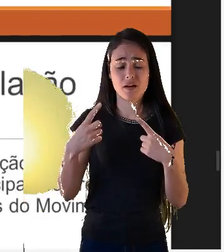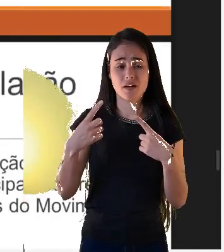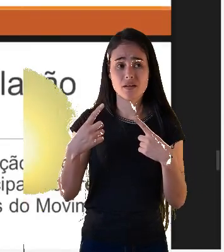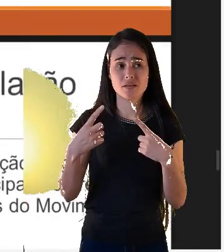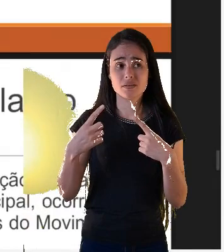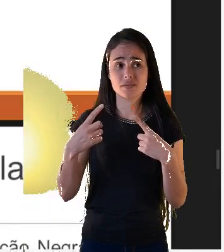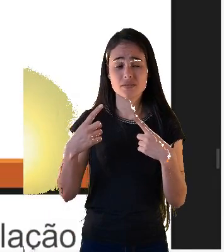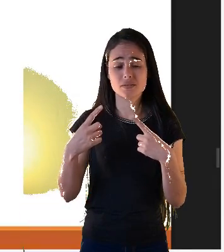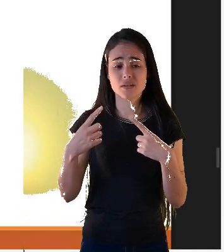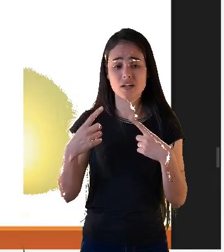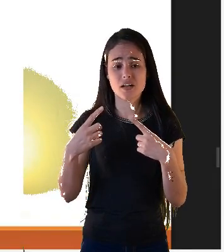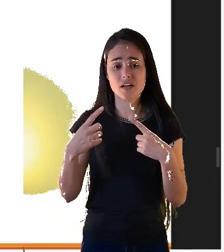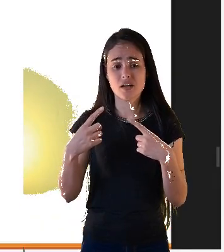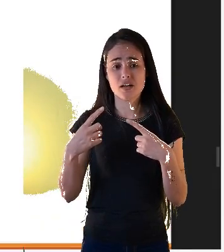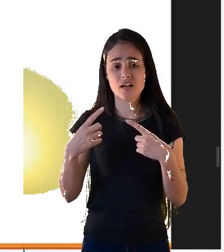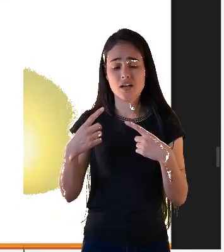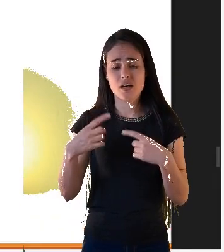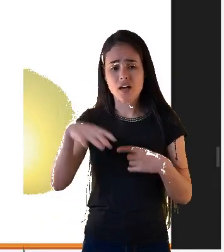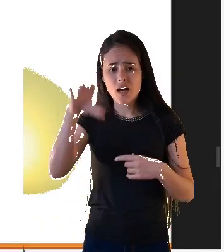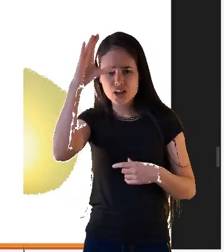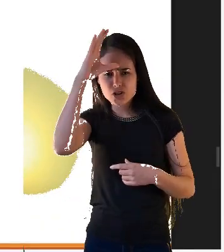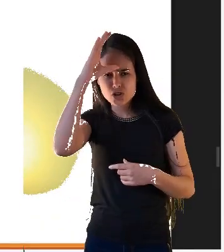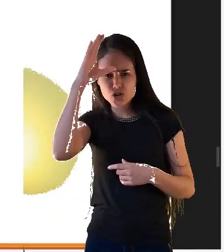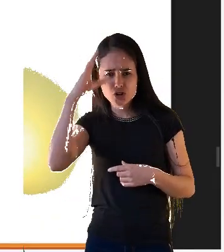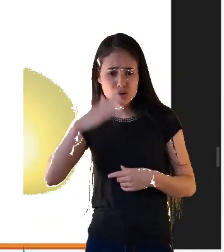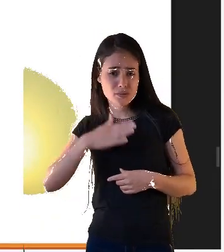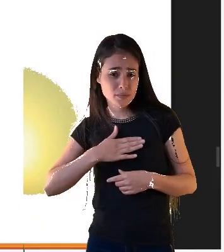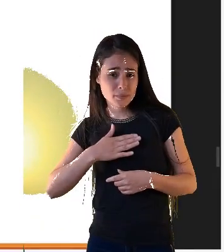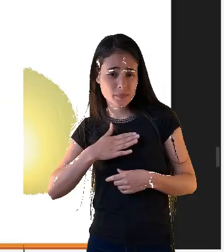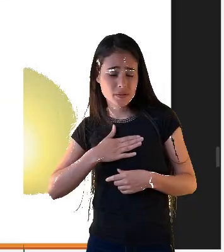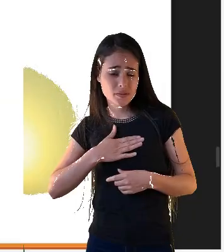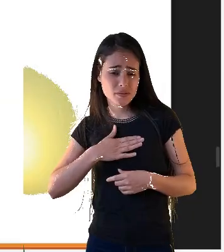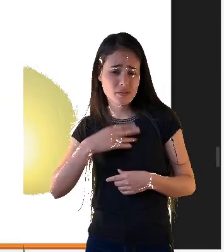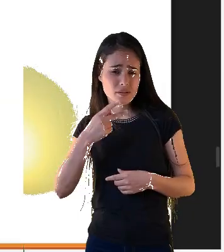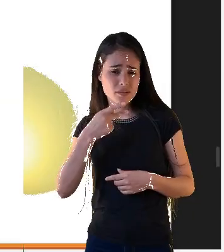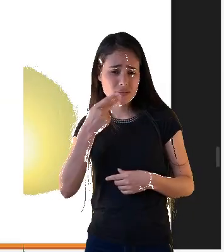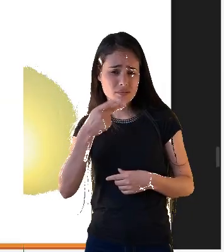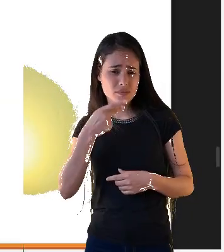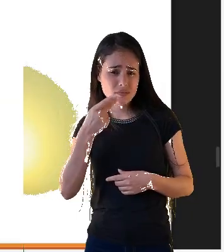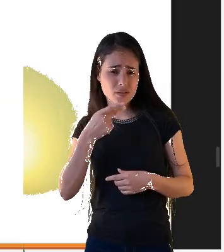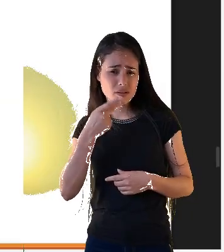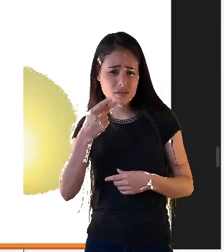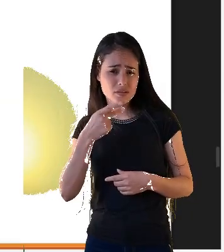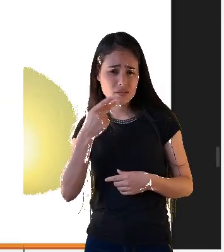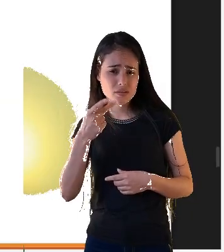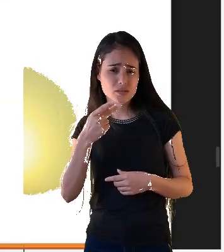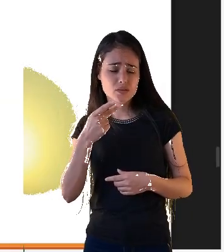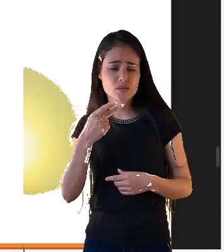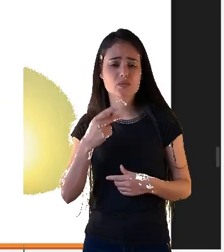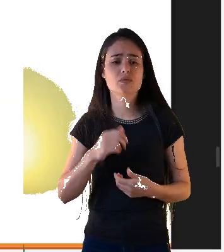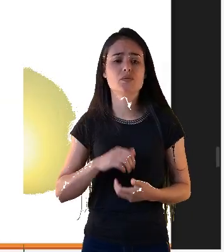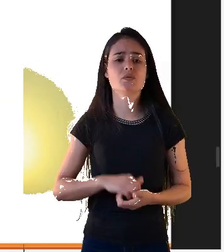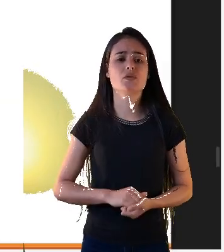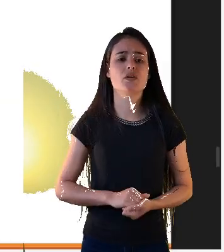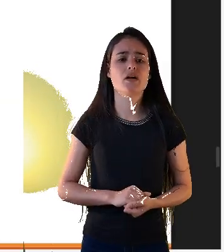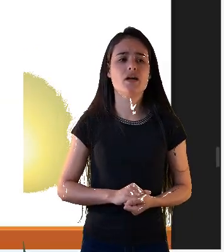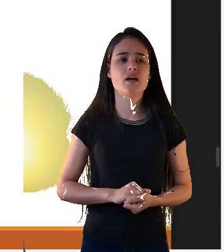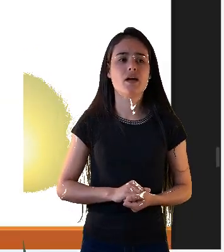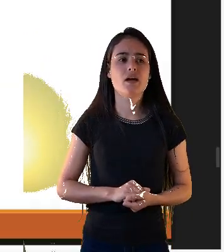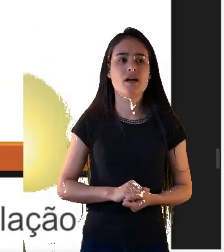Aqui também eu tinha deixado um vídeo, mas pode passar. Era um vídeo da minha tia